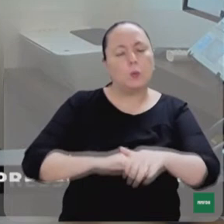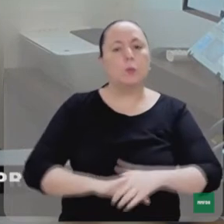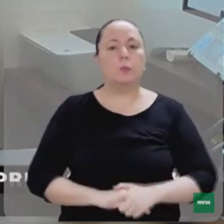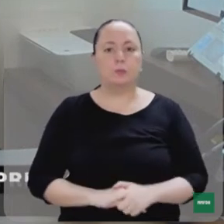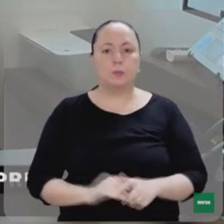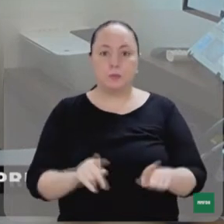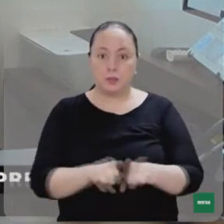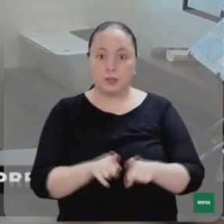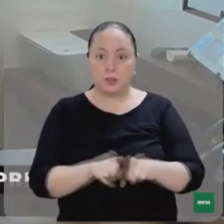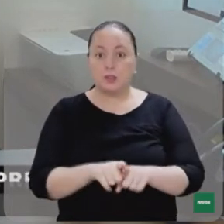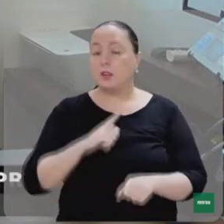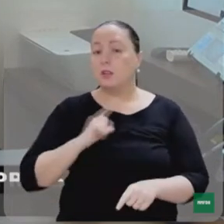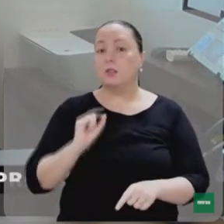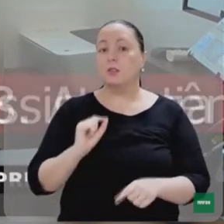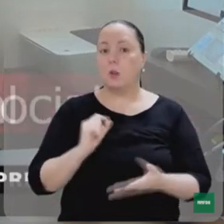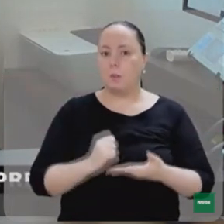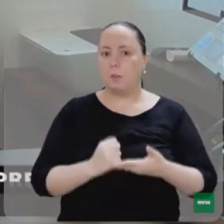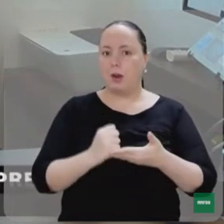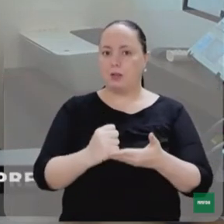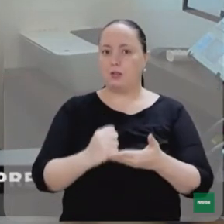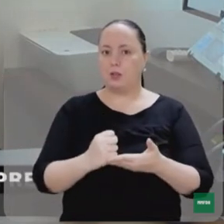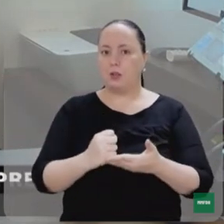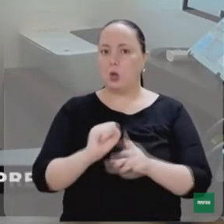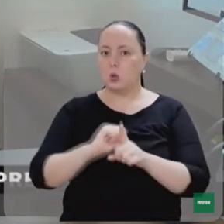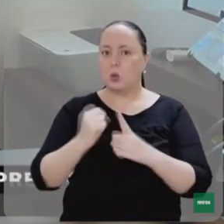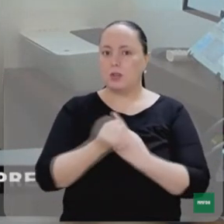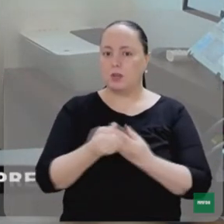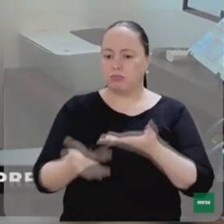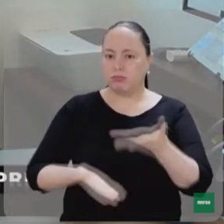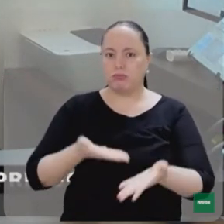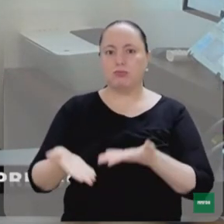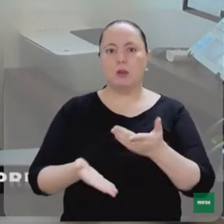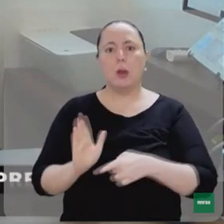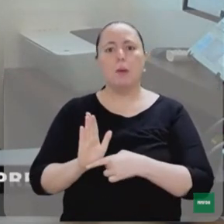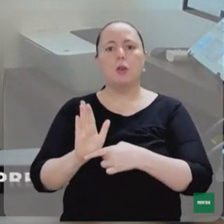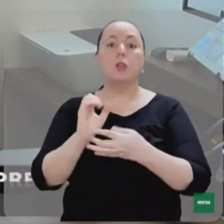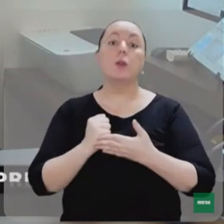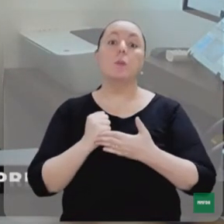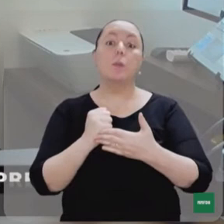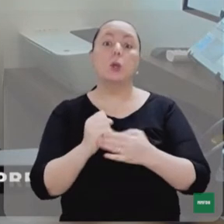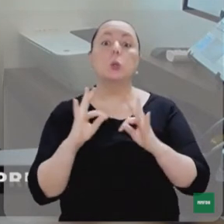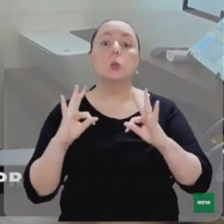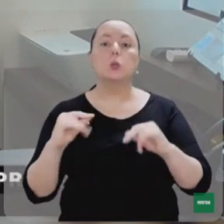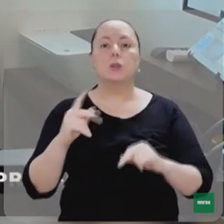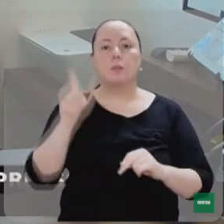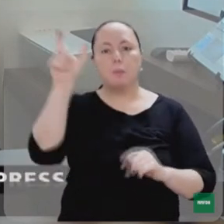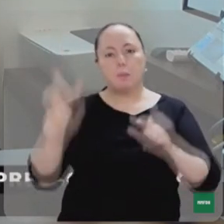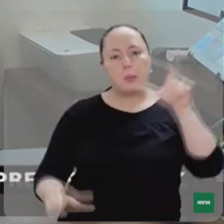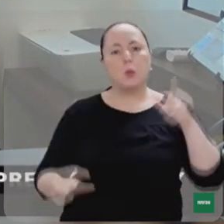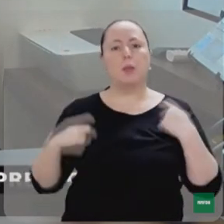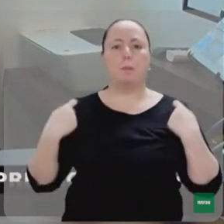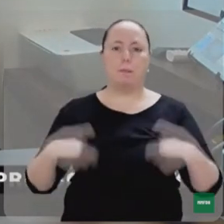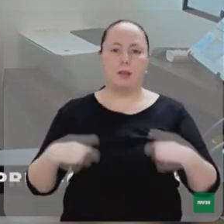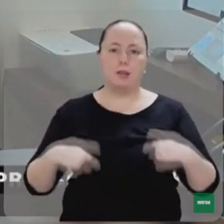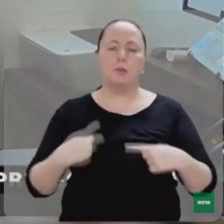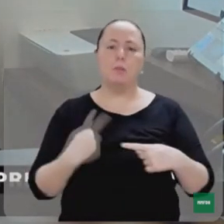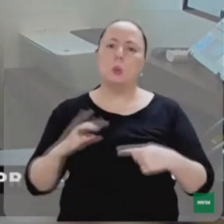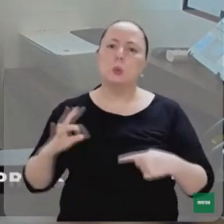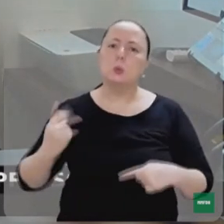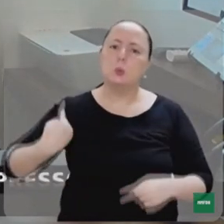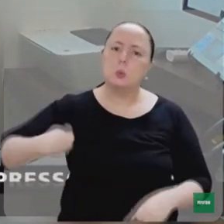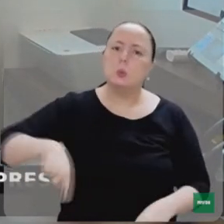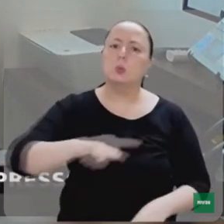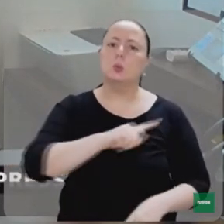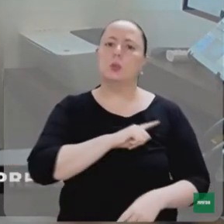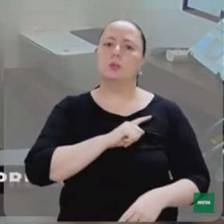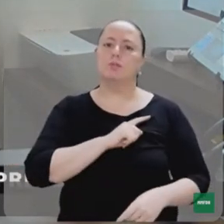colaboradores. Nós colocamos ainda uma assistência social para estar ajudando, apoiando a todos aqueles que necessitavam, pois